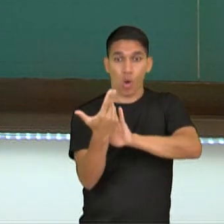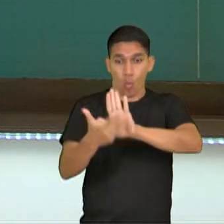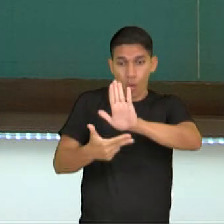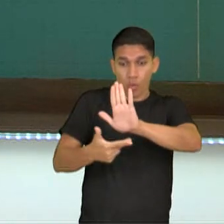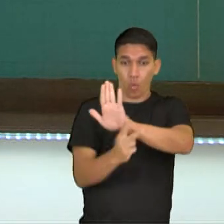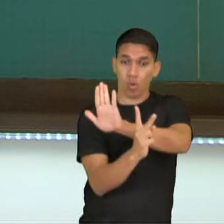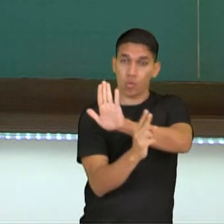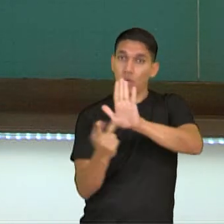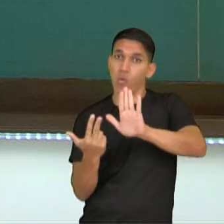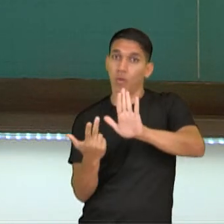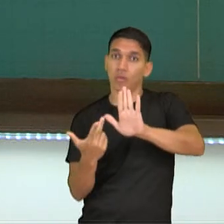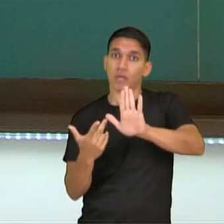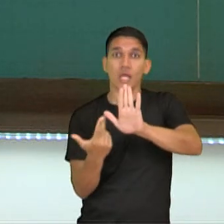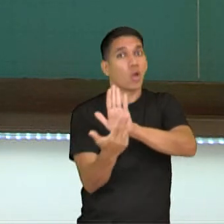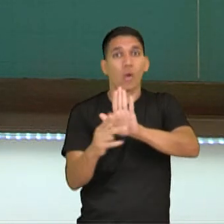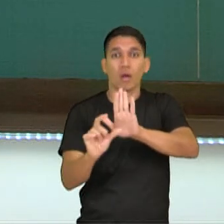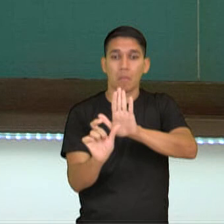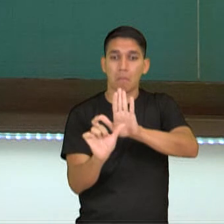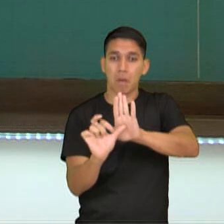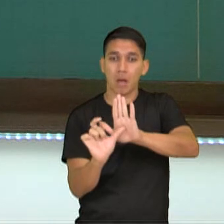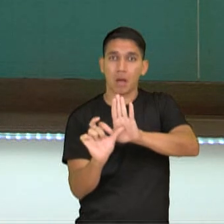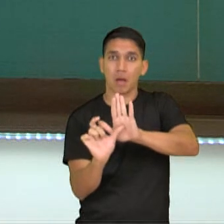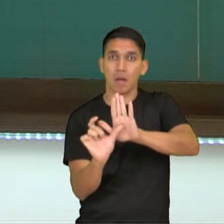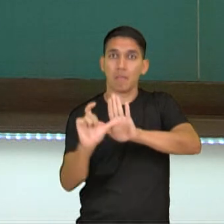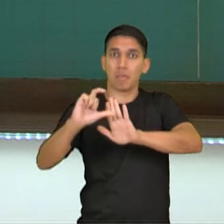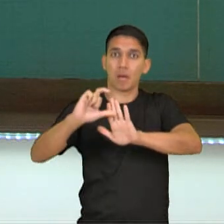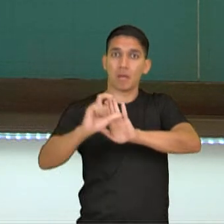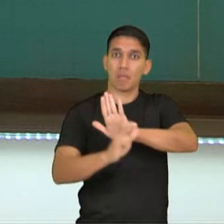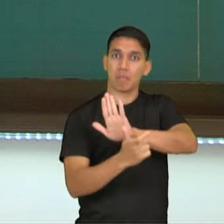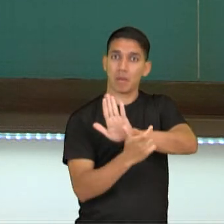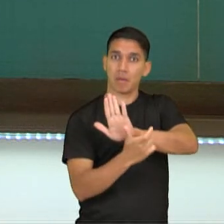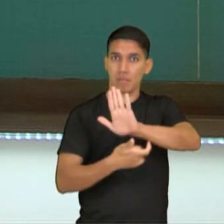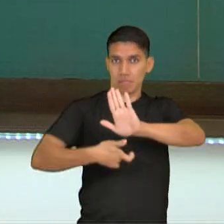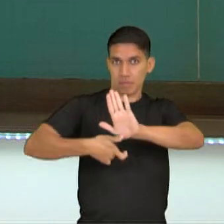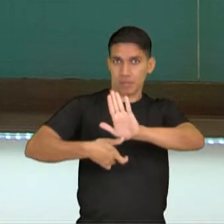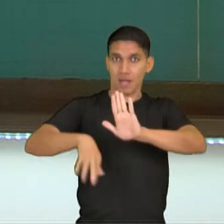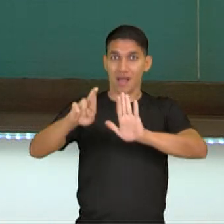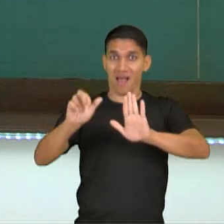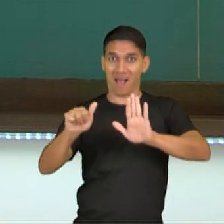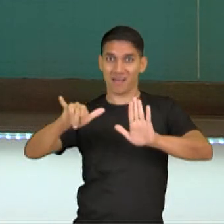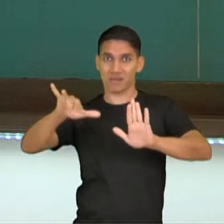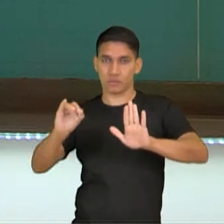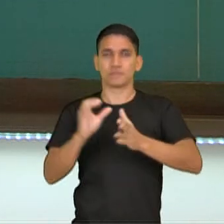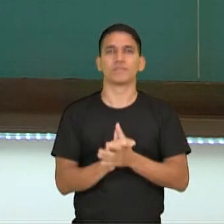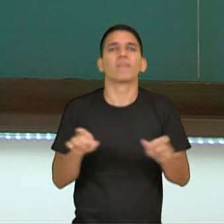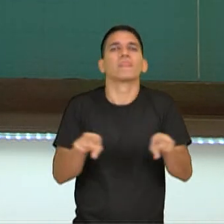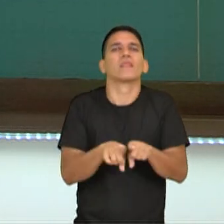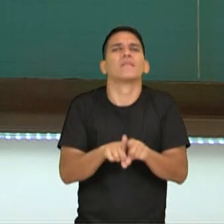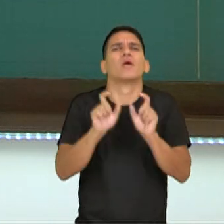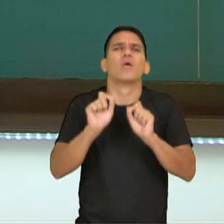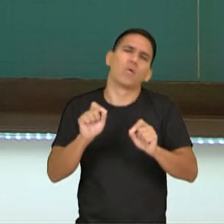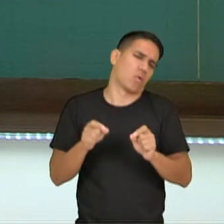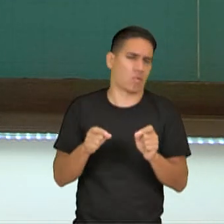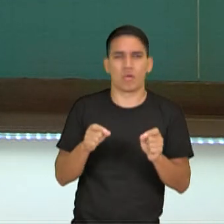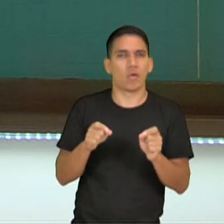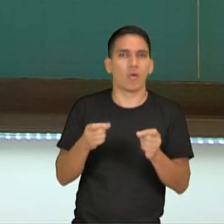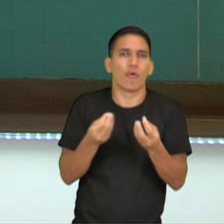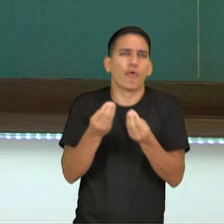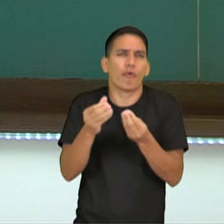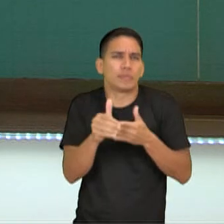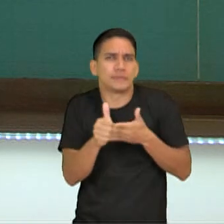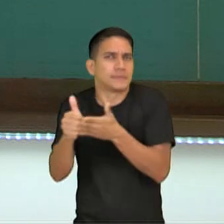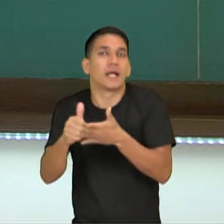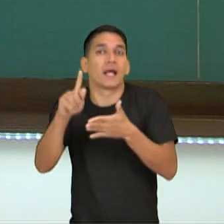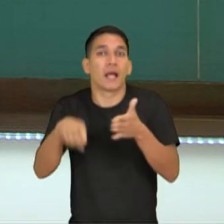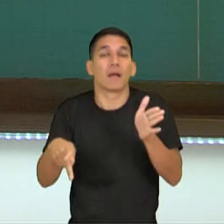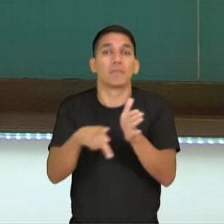até qualquer ponto da circunferência. E lembrando que ela é orientada. O que quer dizer orientada? Que tem o